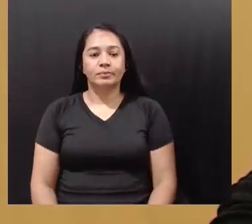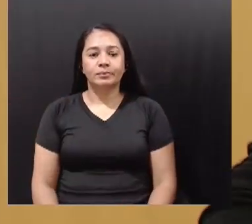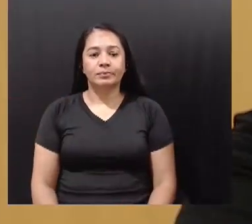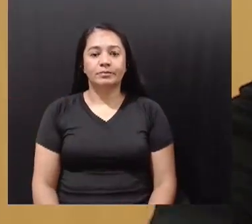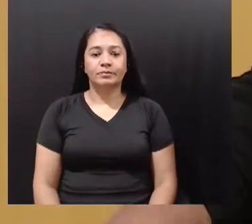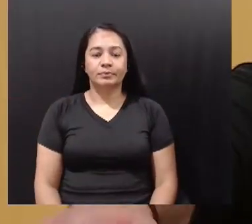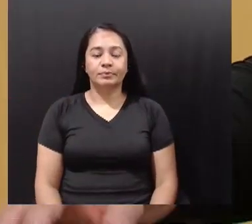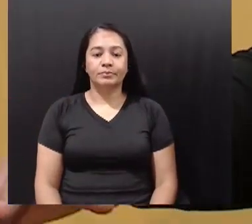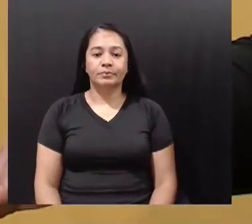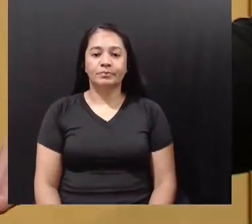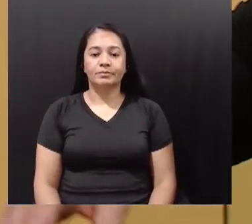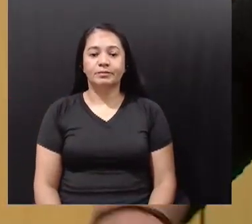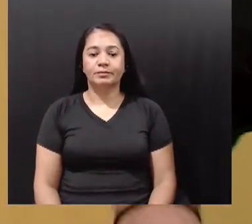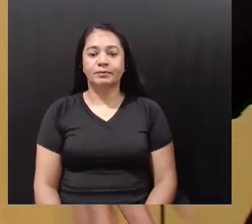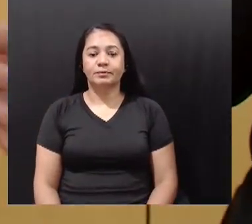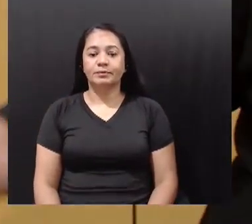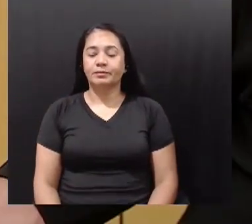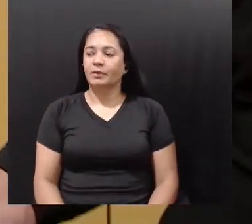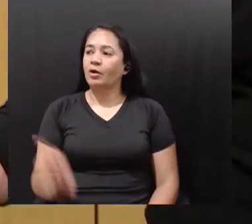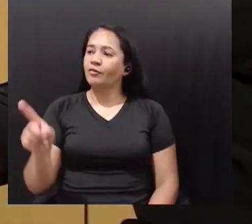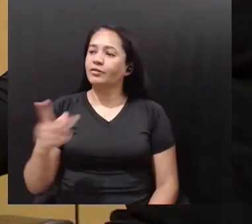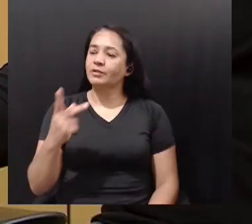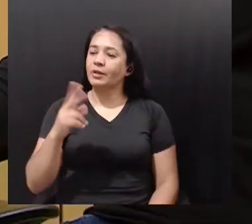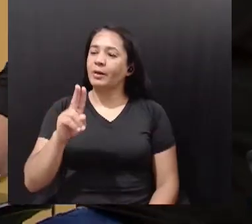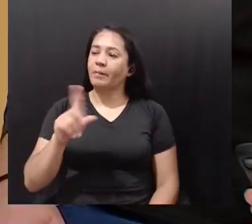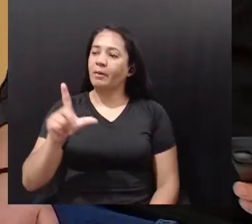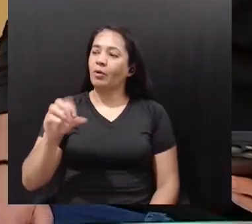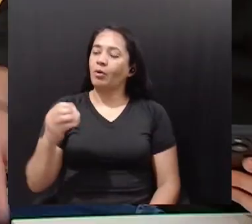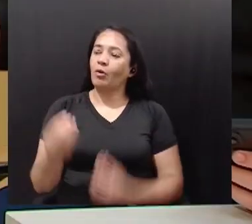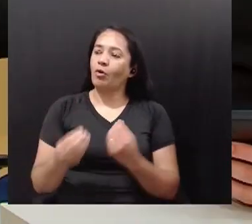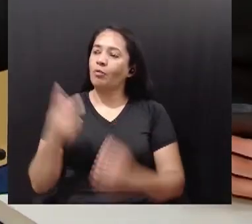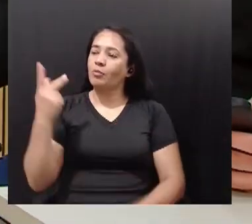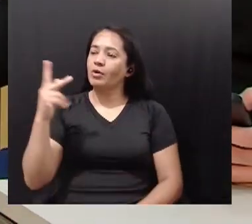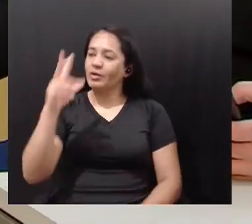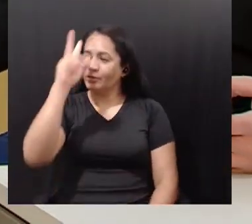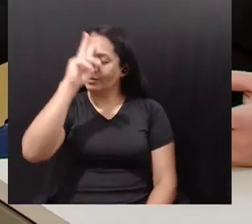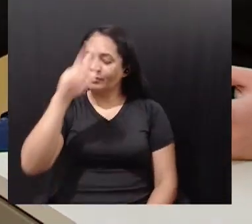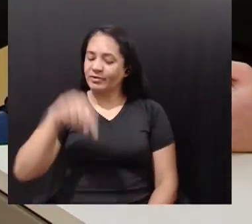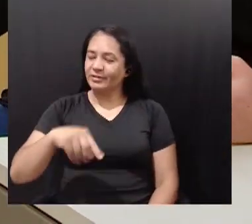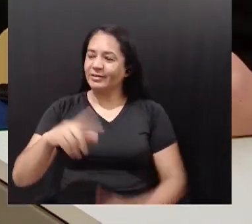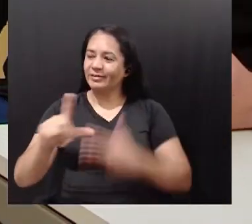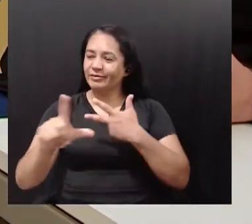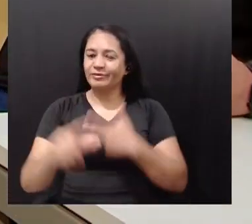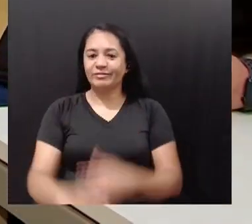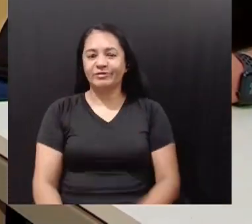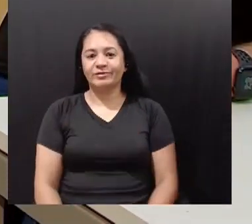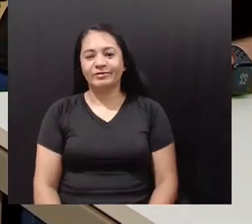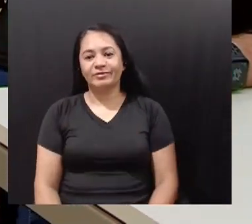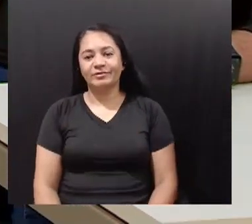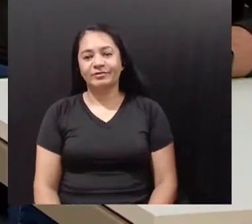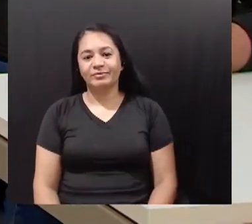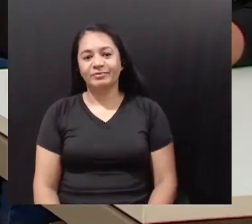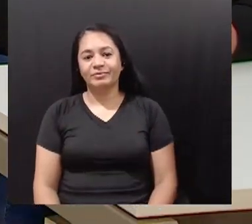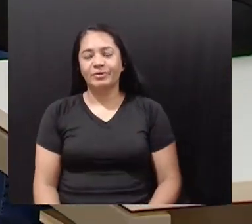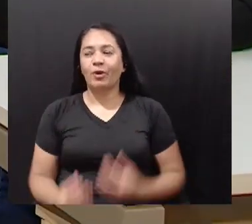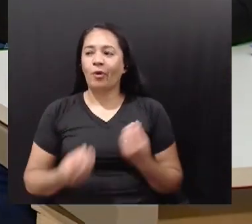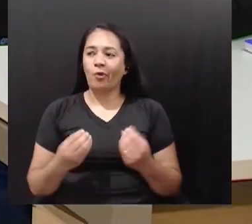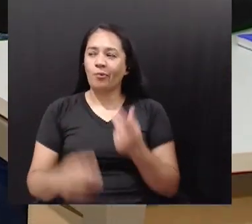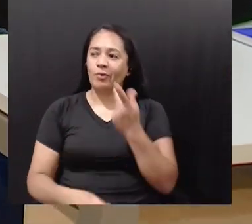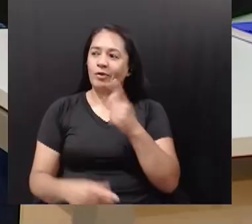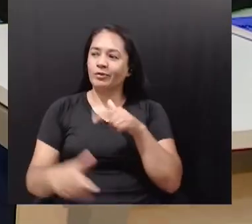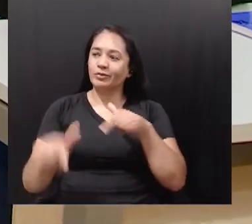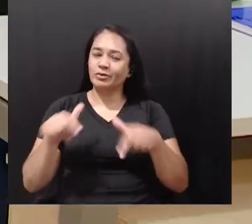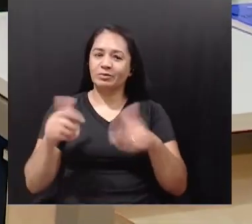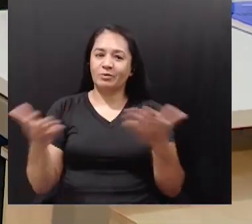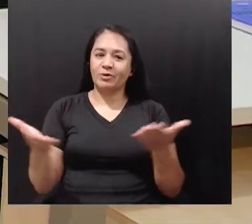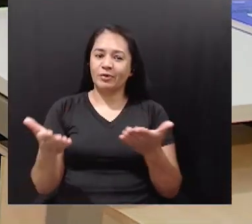aqui. E você, Paulo, como que é a sua trajetória aqui no Legislativo? Está há bastante tempo quanto o Bruno? Como que é para você ser o Controlador